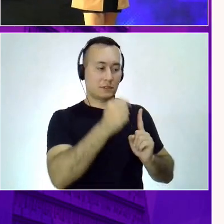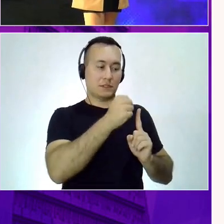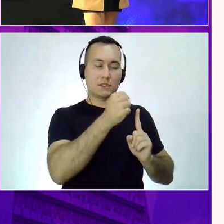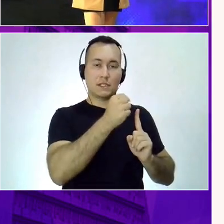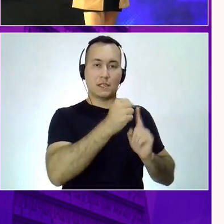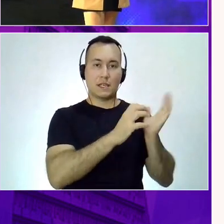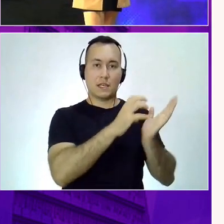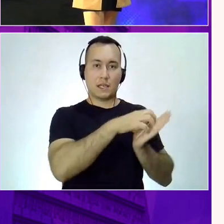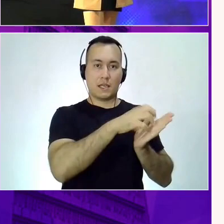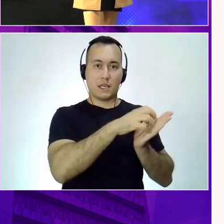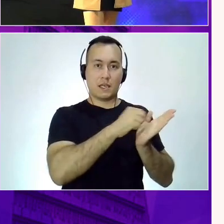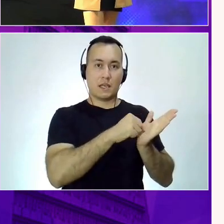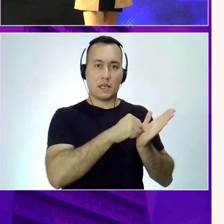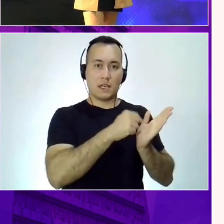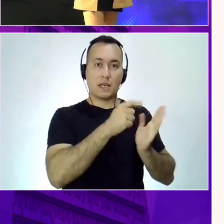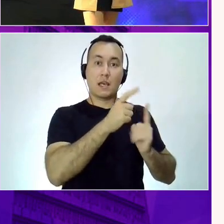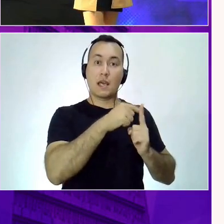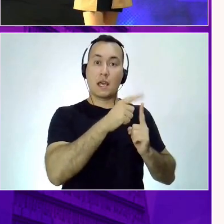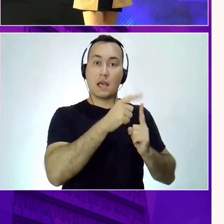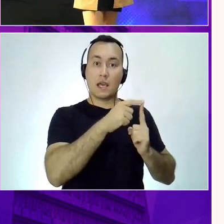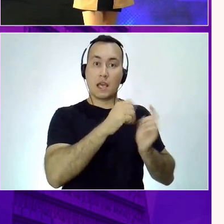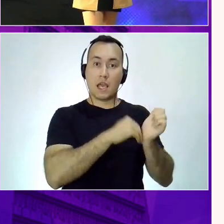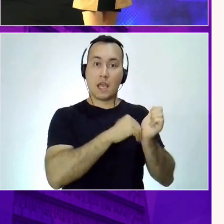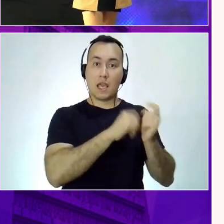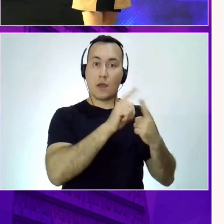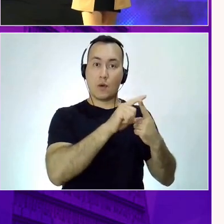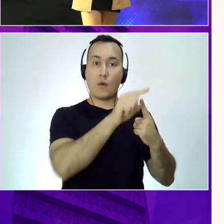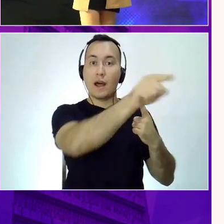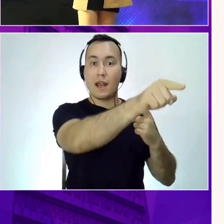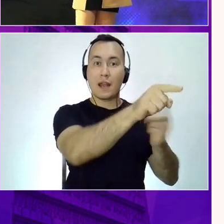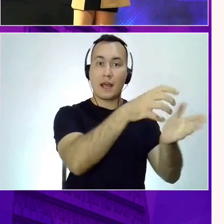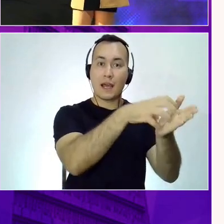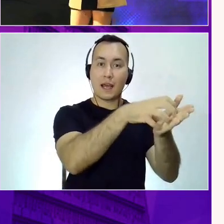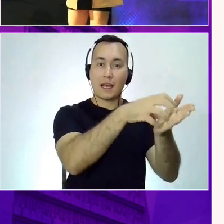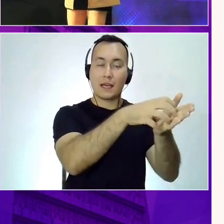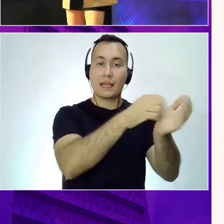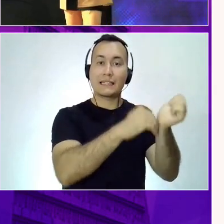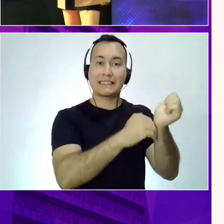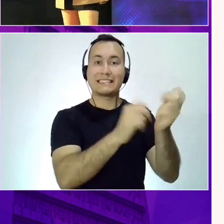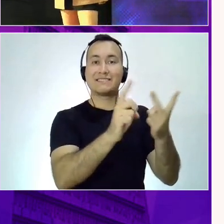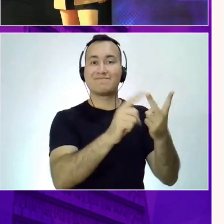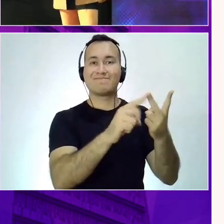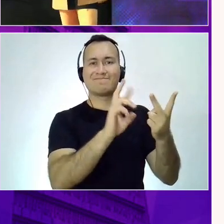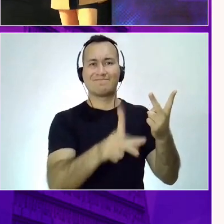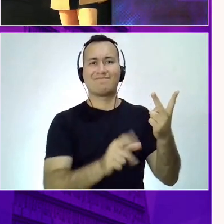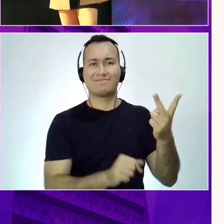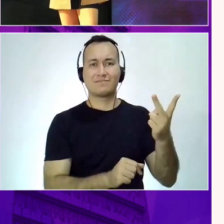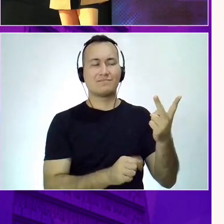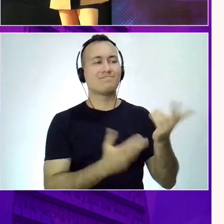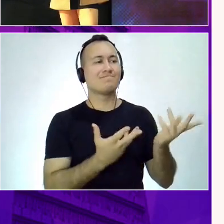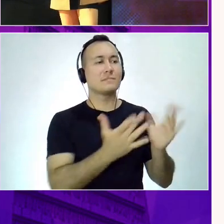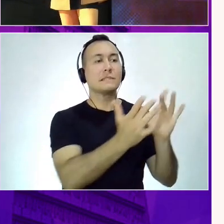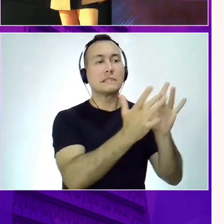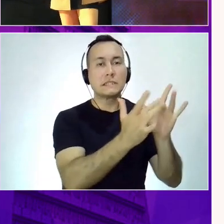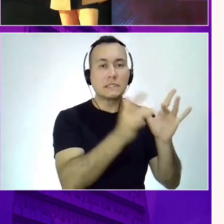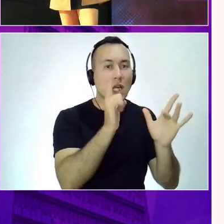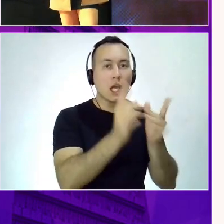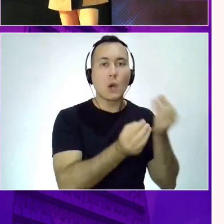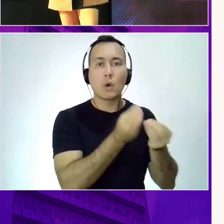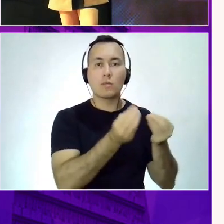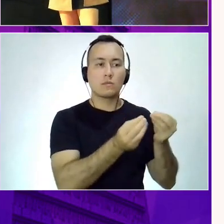garante, dentro de sistemas de microserviços, que nós estamos usando APIs terceiras, a gente até falou isso lá na trilha